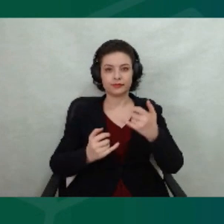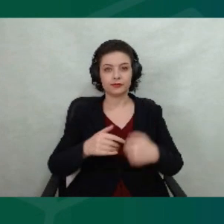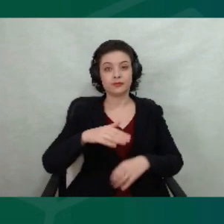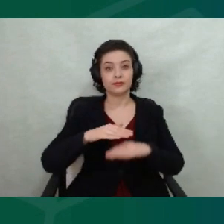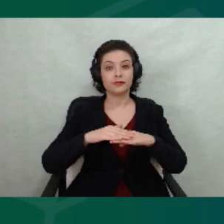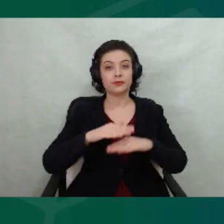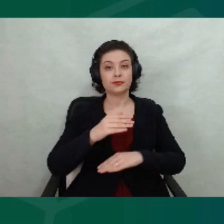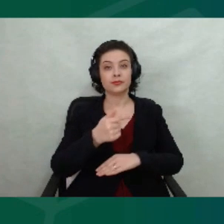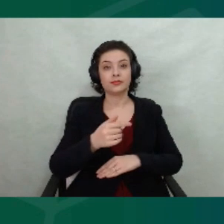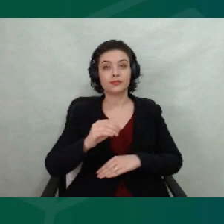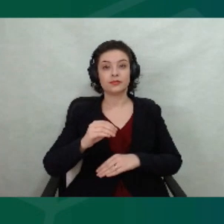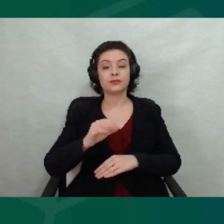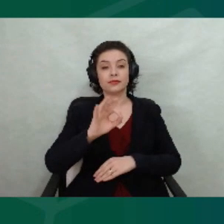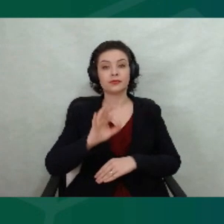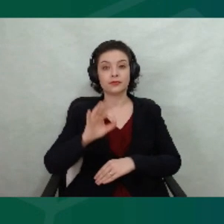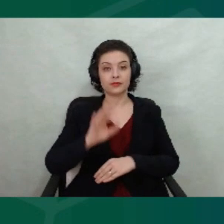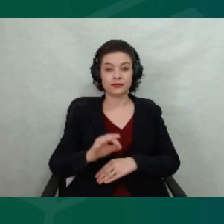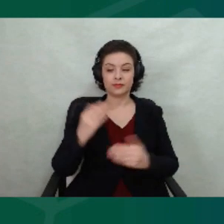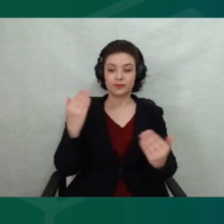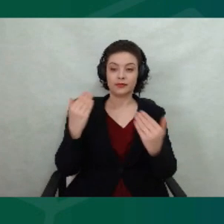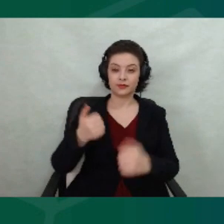primeiro SARS-CoV, do síndrome